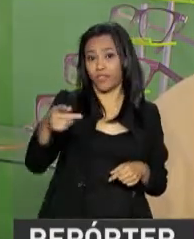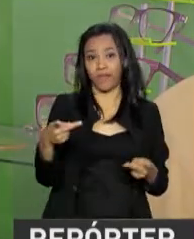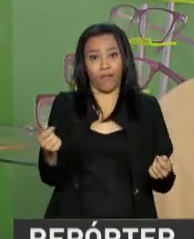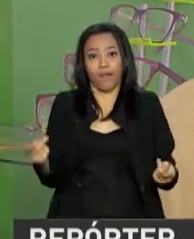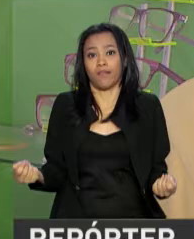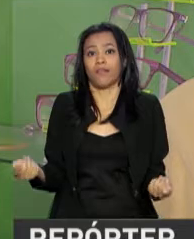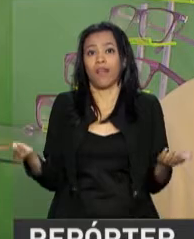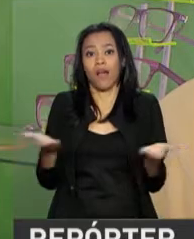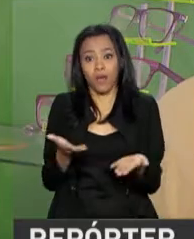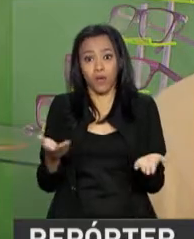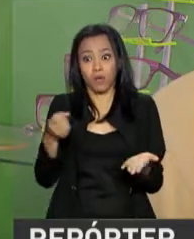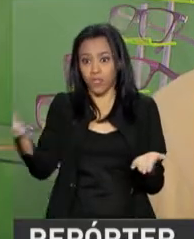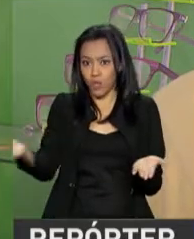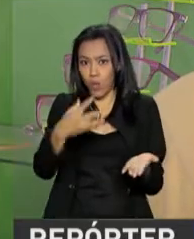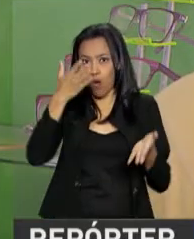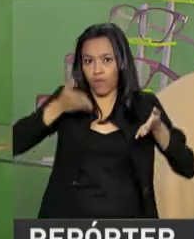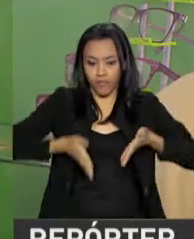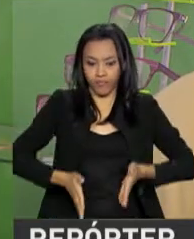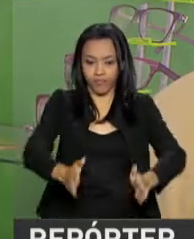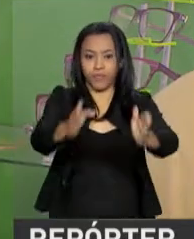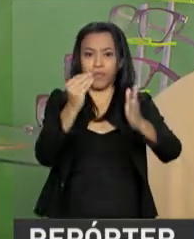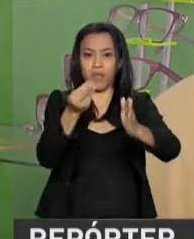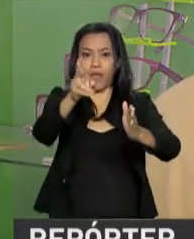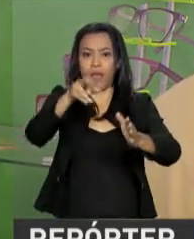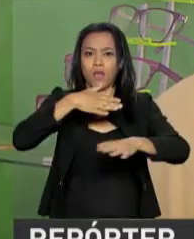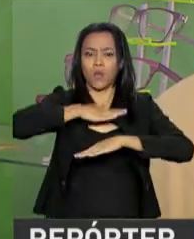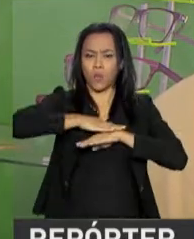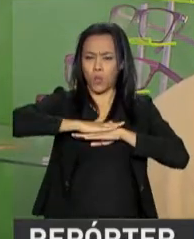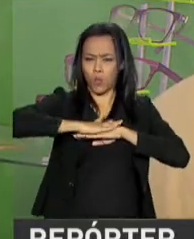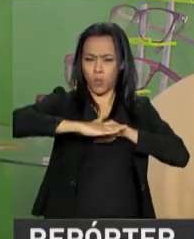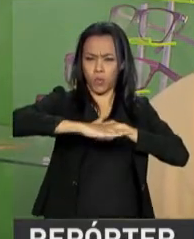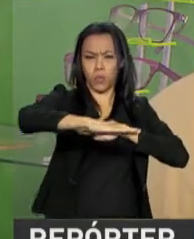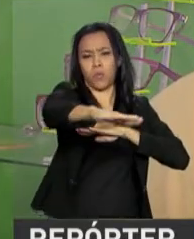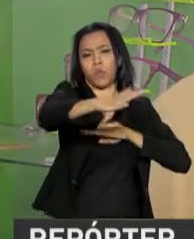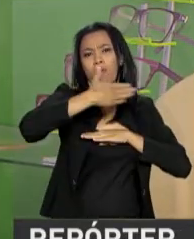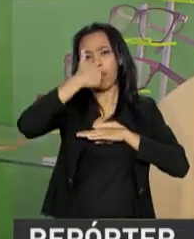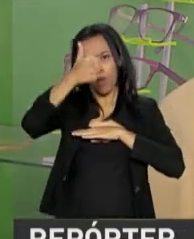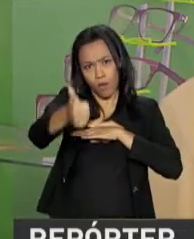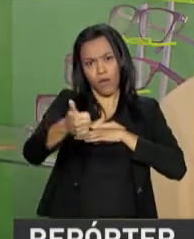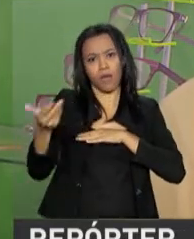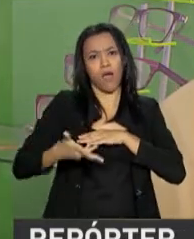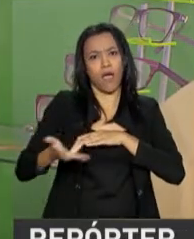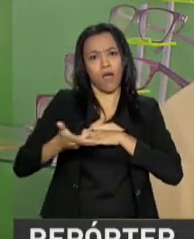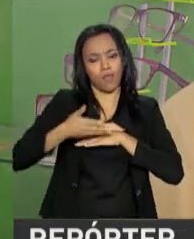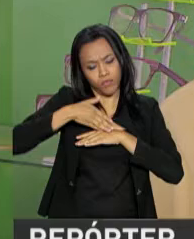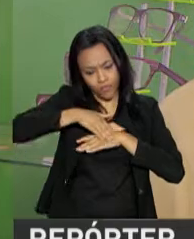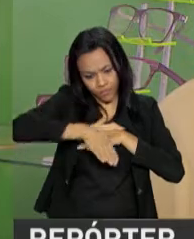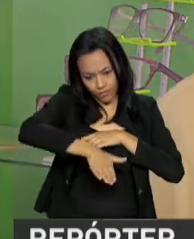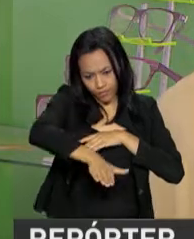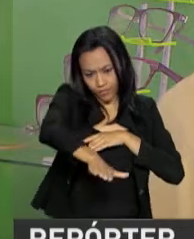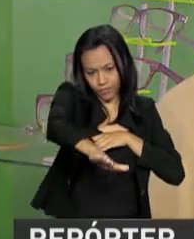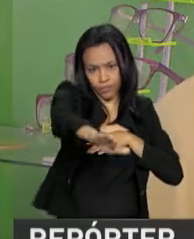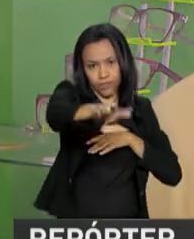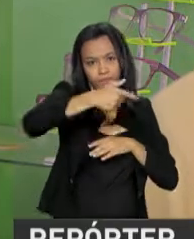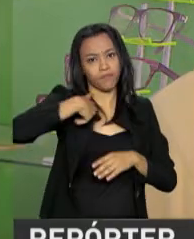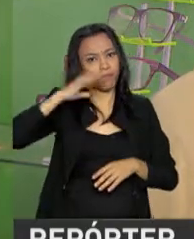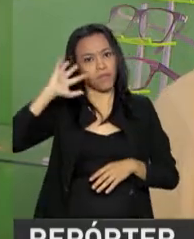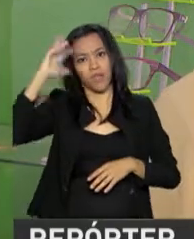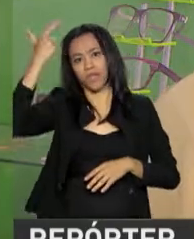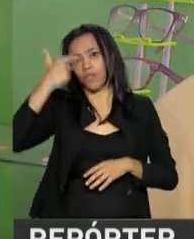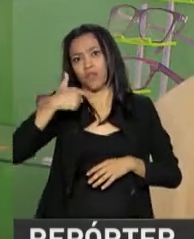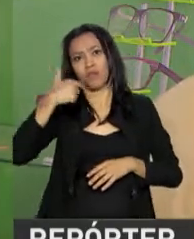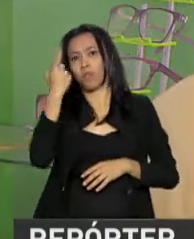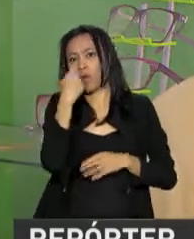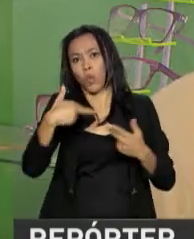agora com essa pizza vai melhorar um pouco porque é mais rápido pra gente sair resolver um assunto em outra